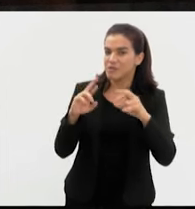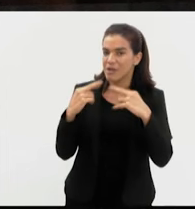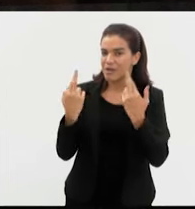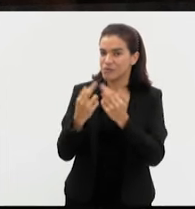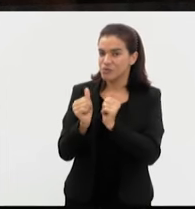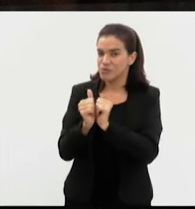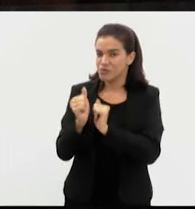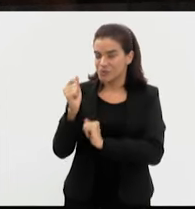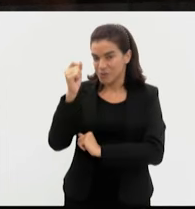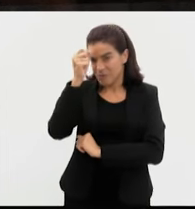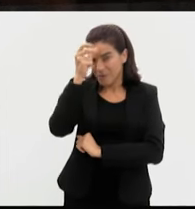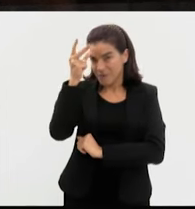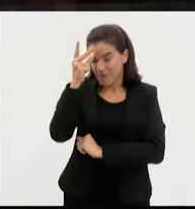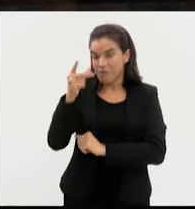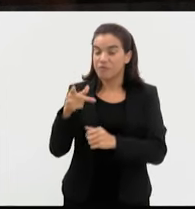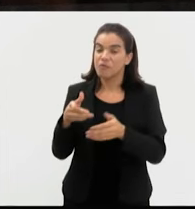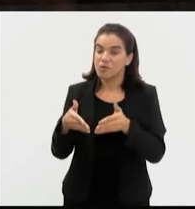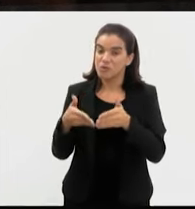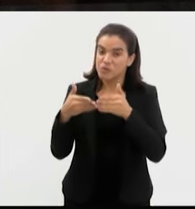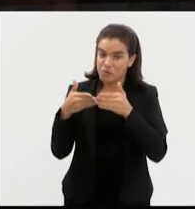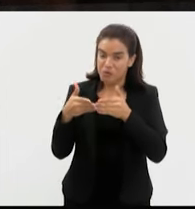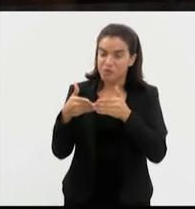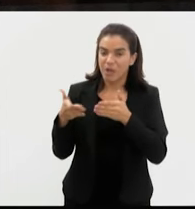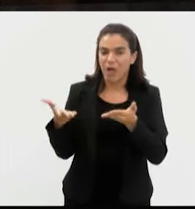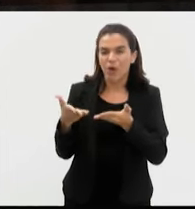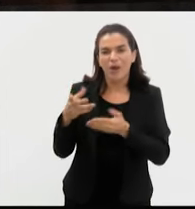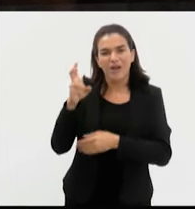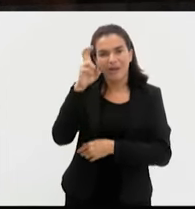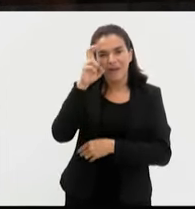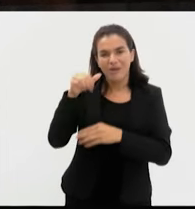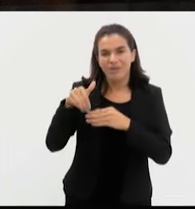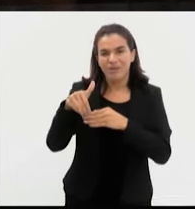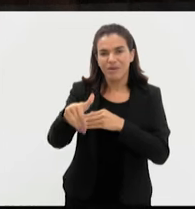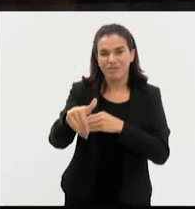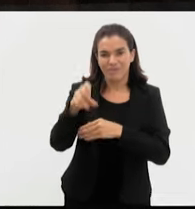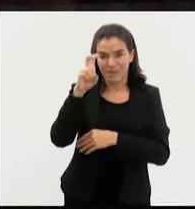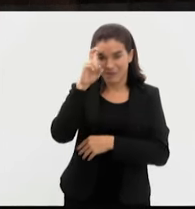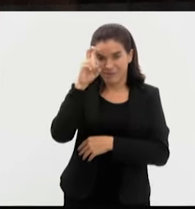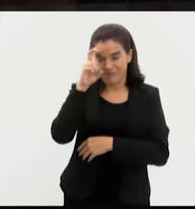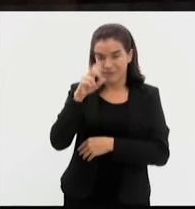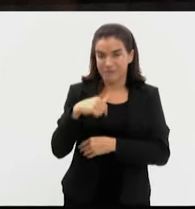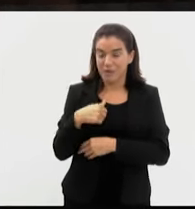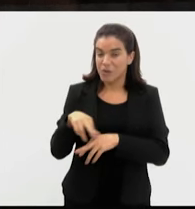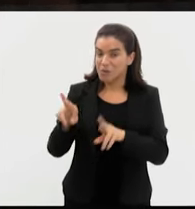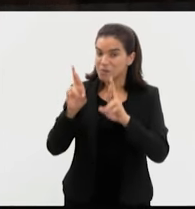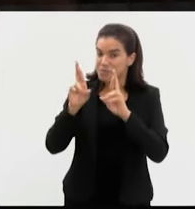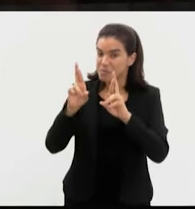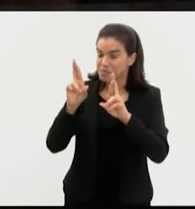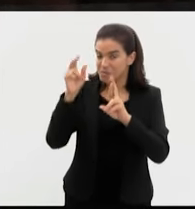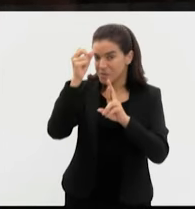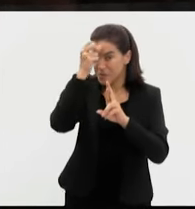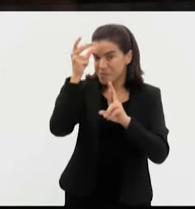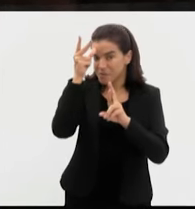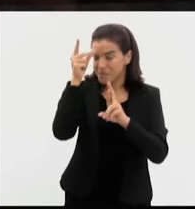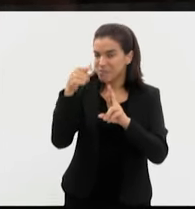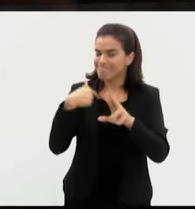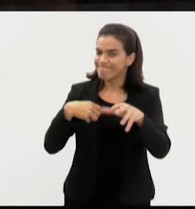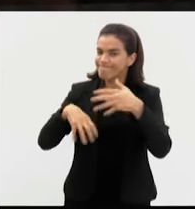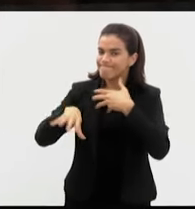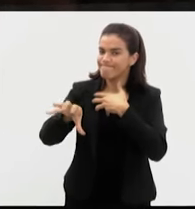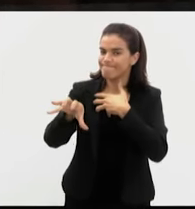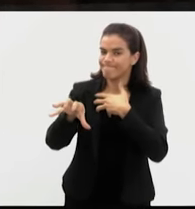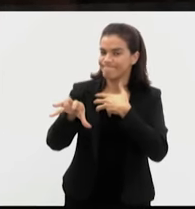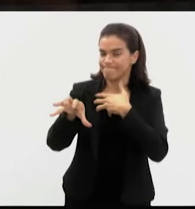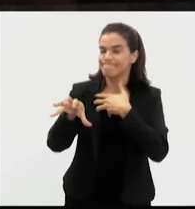prefeito foi suspenso ele acho que tem uma reunião agora quinta-feira que vem e eu espero que o prefeito se coloque no lugar no lugar